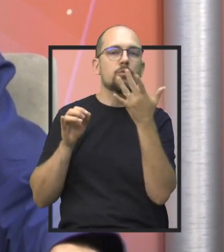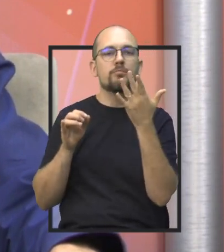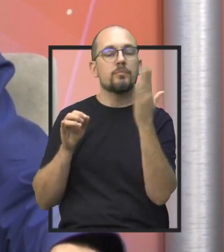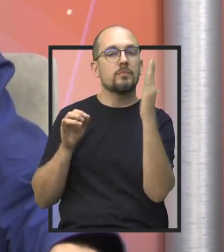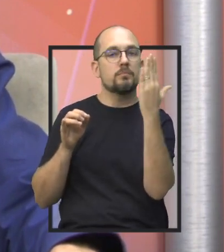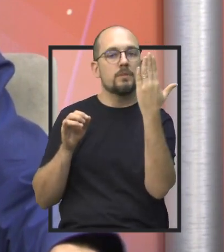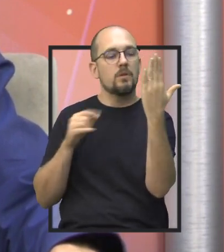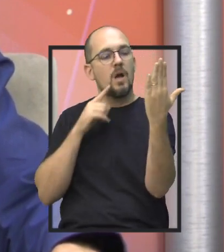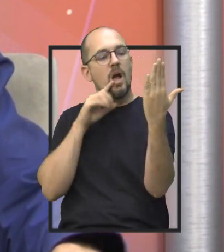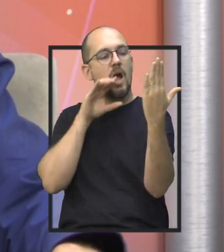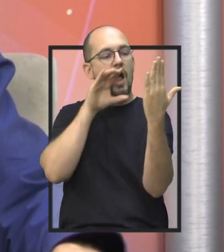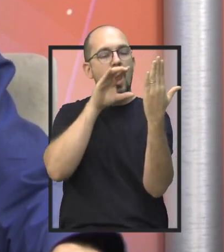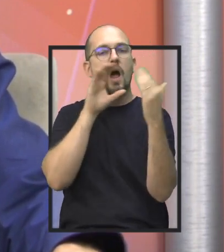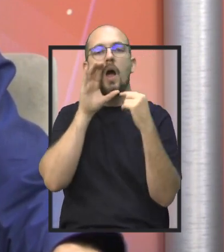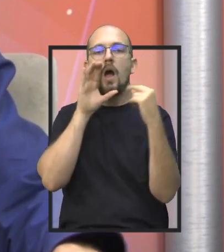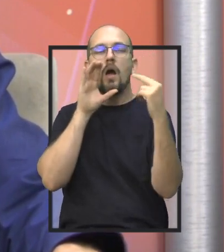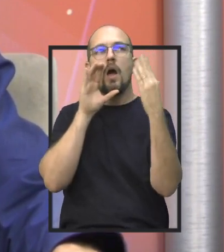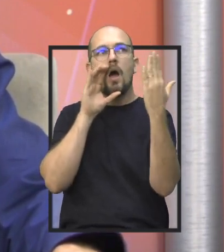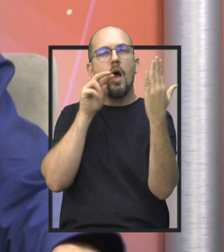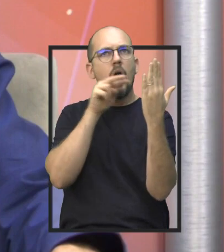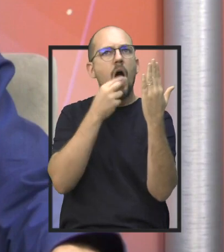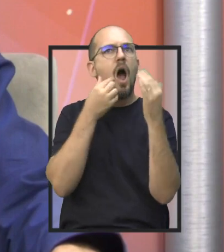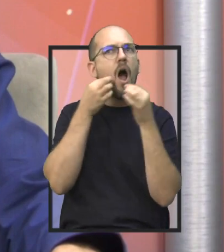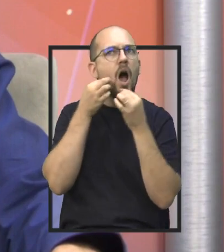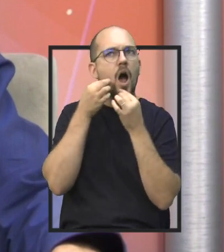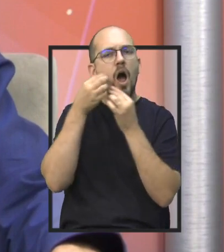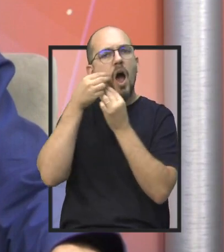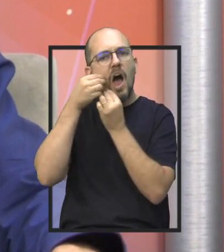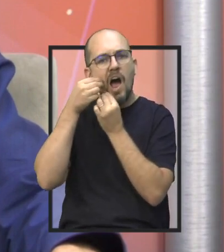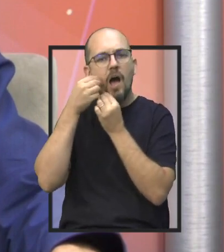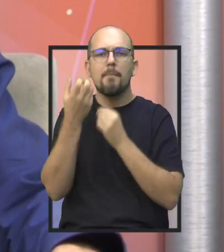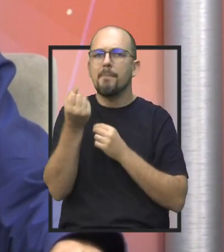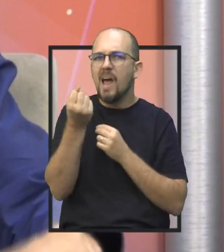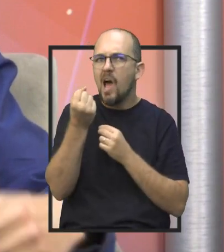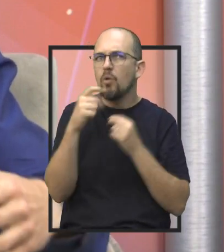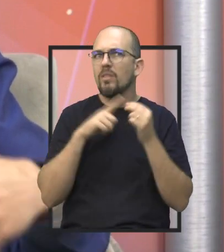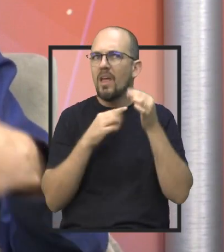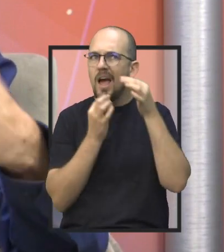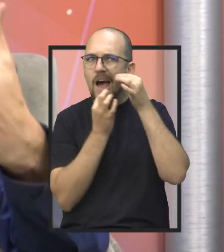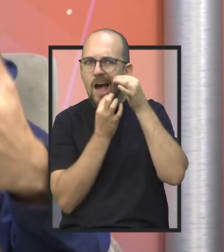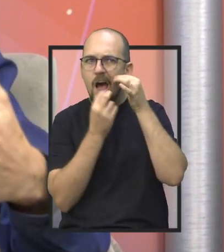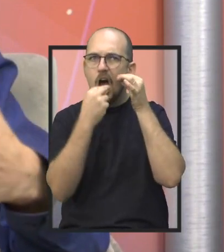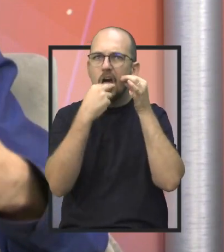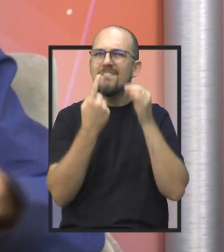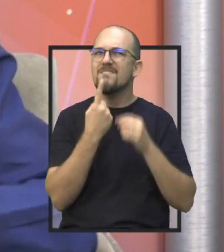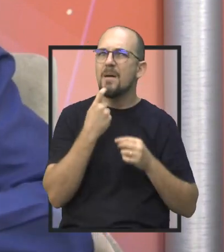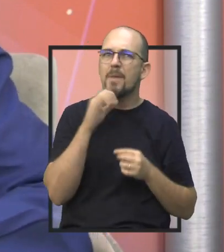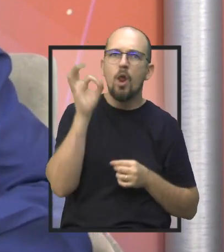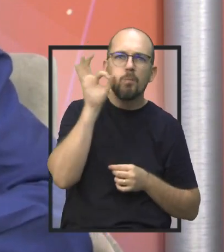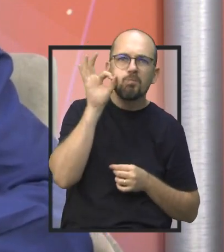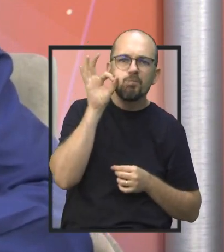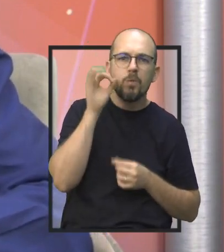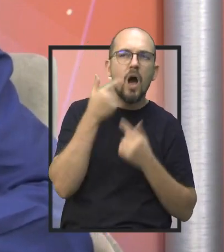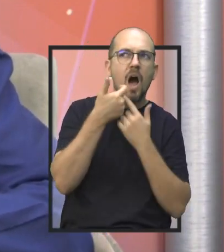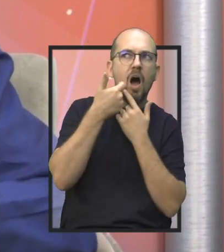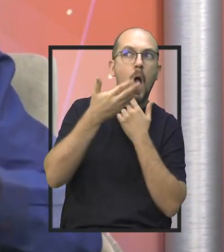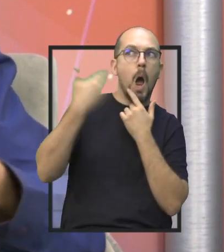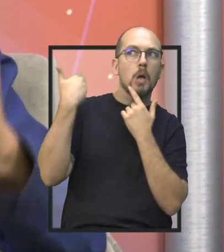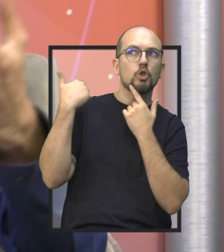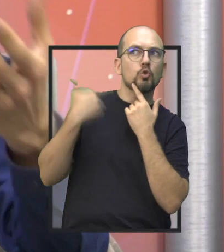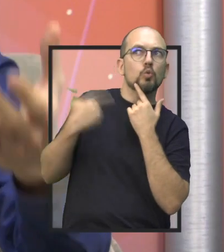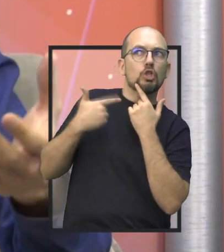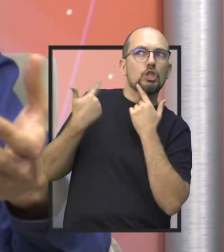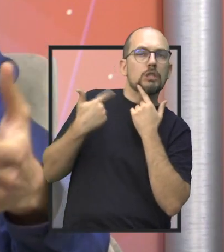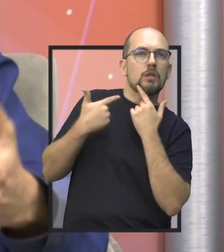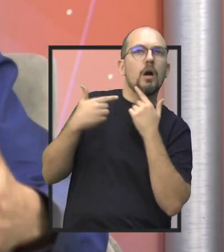oral, na boca, dentro, se tem alguma ferida, uma mancha branca, uma mancha avermelhada, que não está melhorando e que não tinha antes.